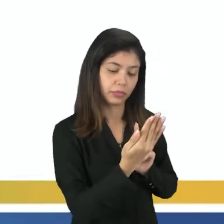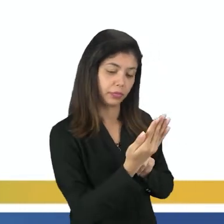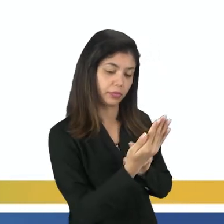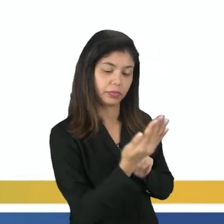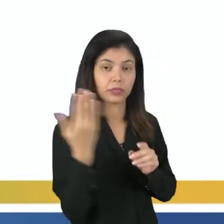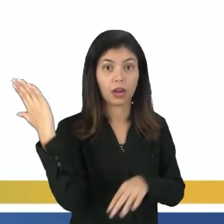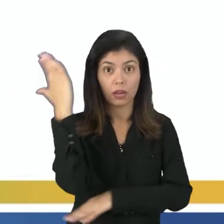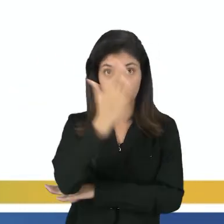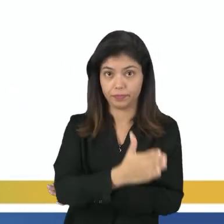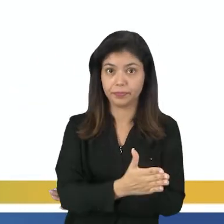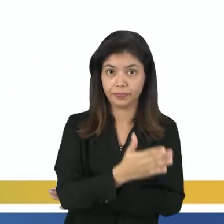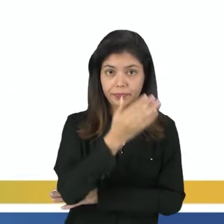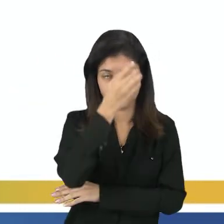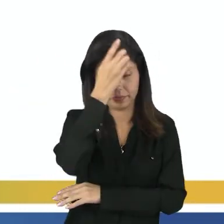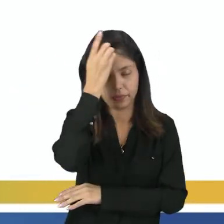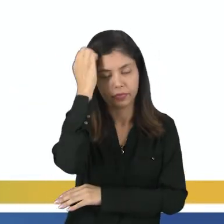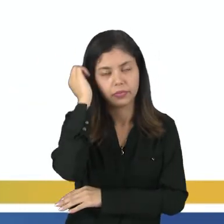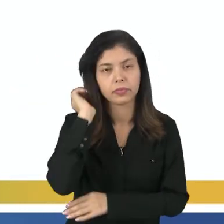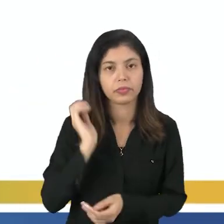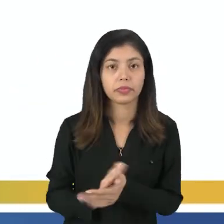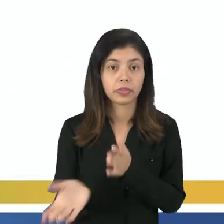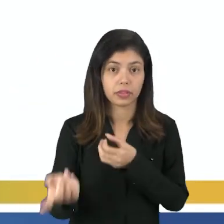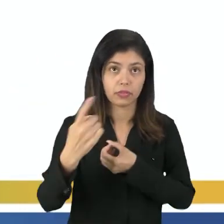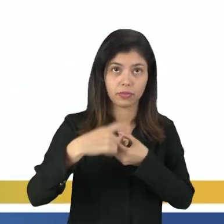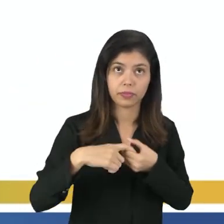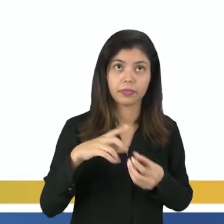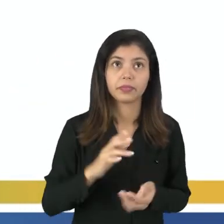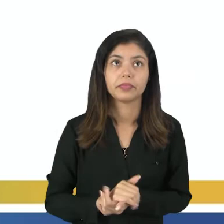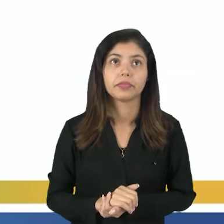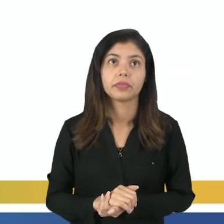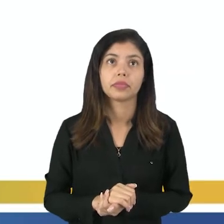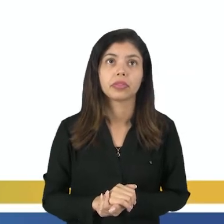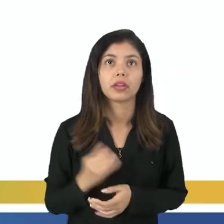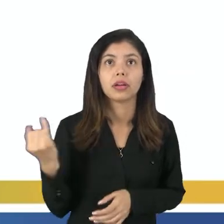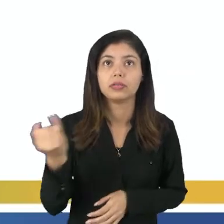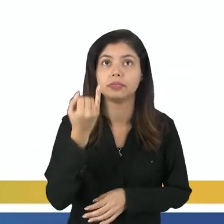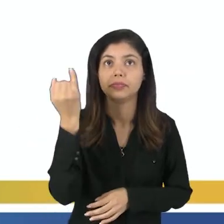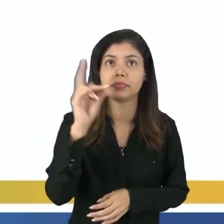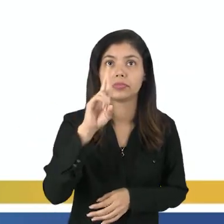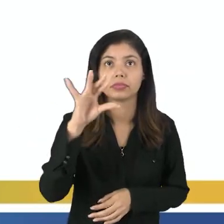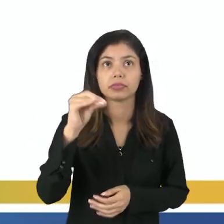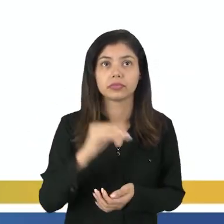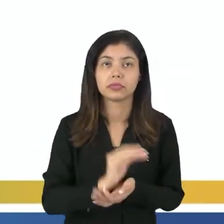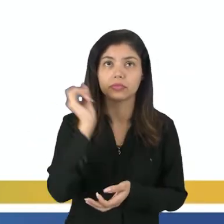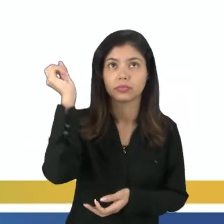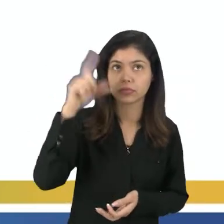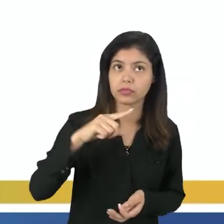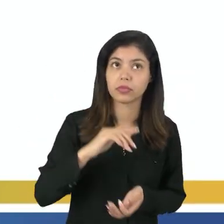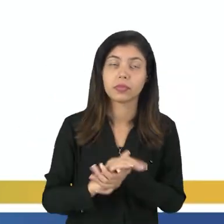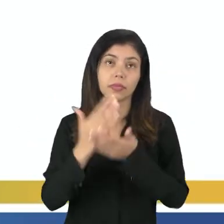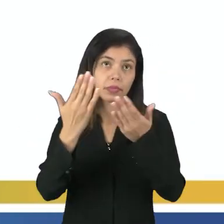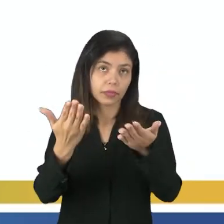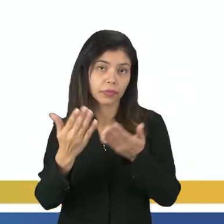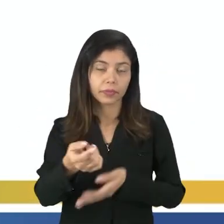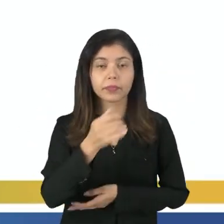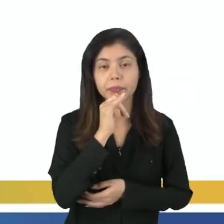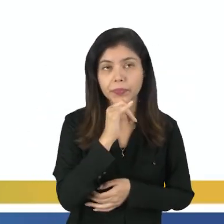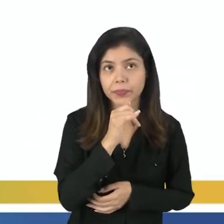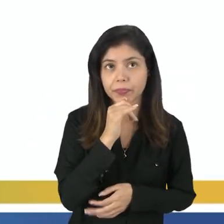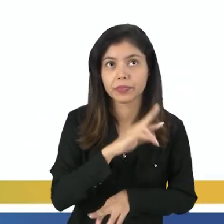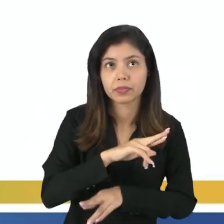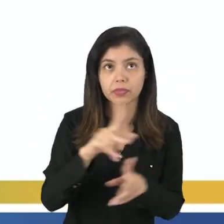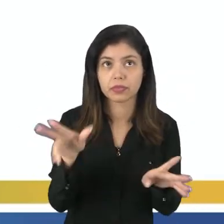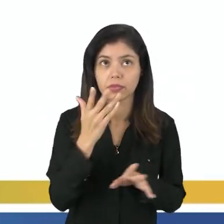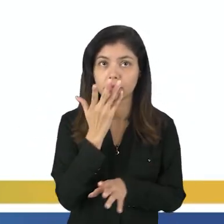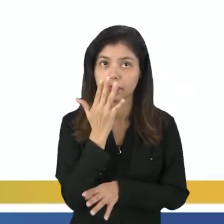ali de forma reta e tá indo e voltando. Princípio da independência dos raios de luz, ó. Coloquei aí